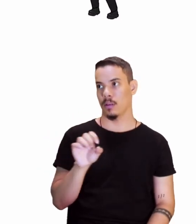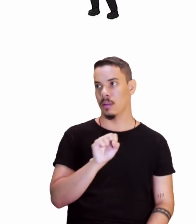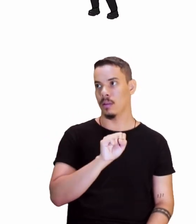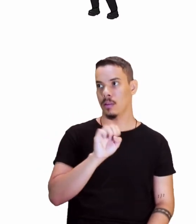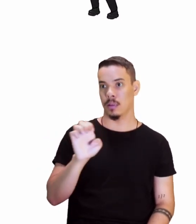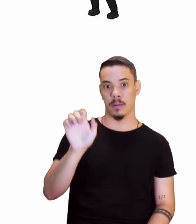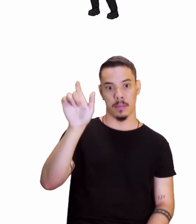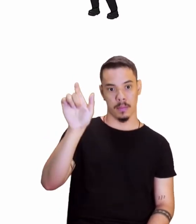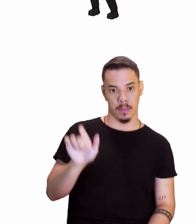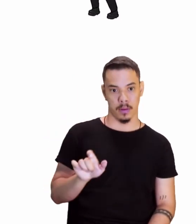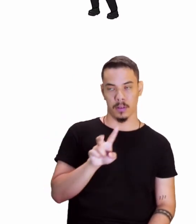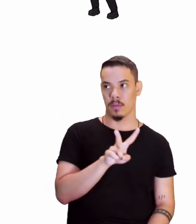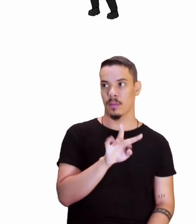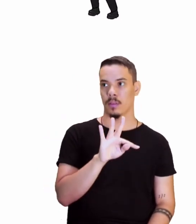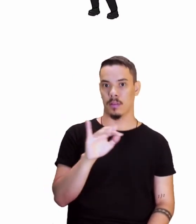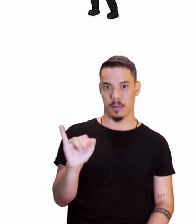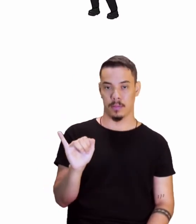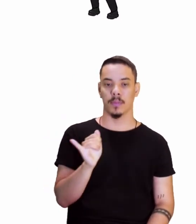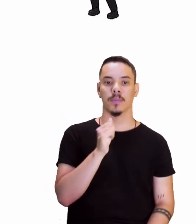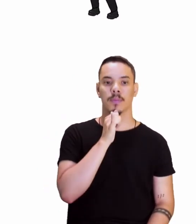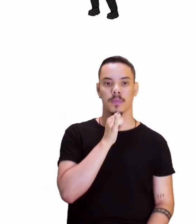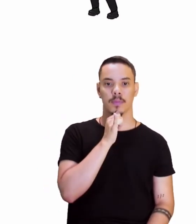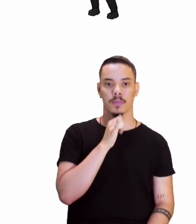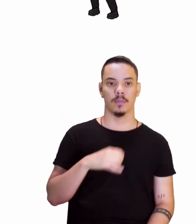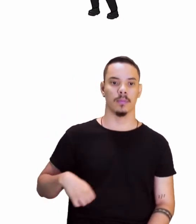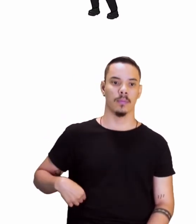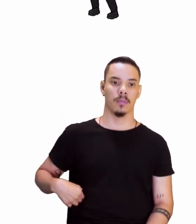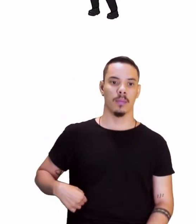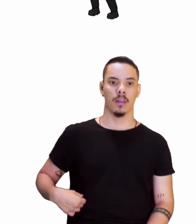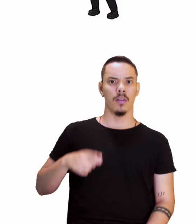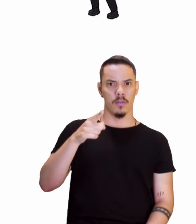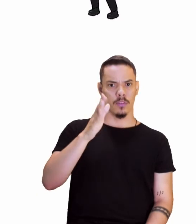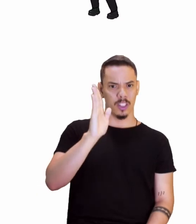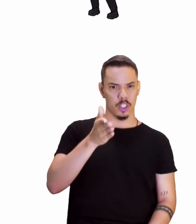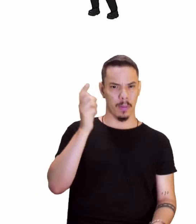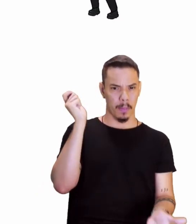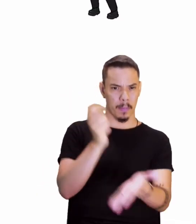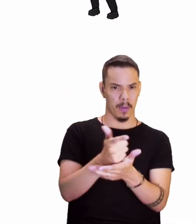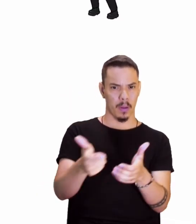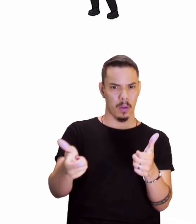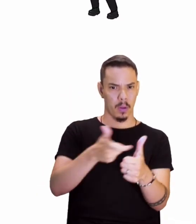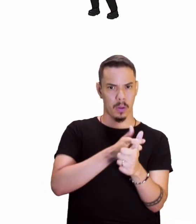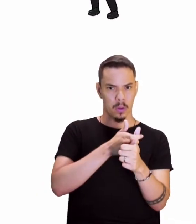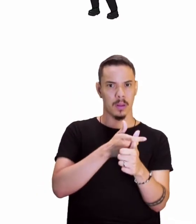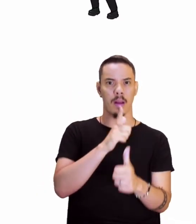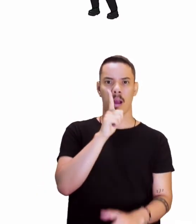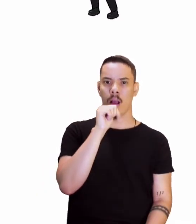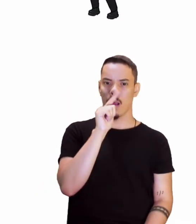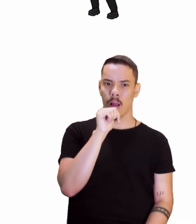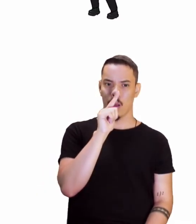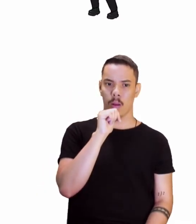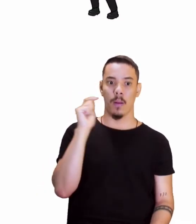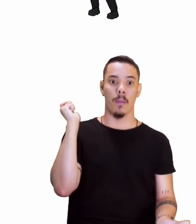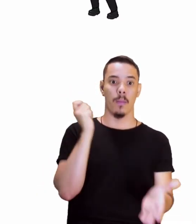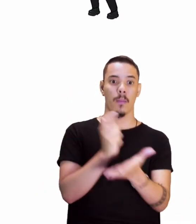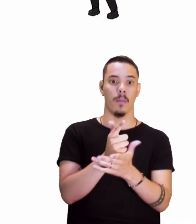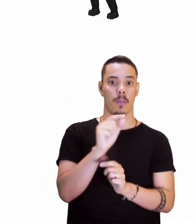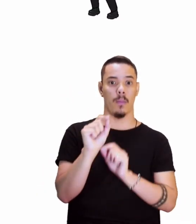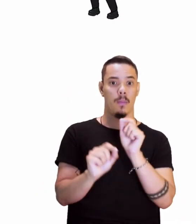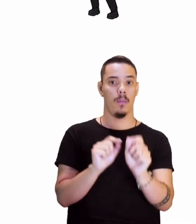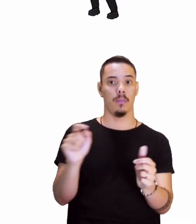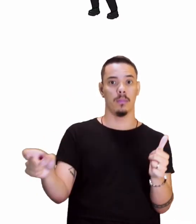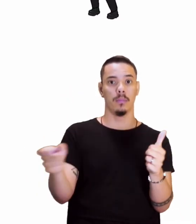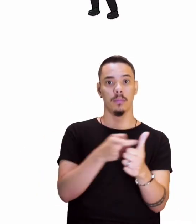pessoa, verbo transitivo indireto. Olha os exemplos. Você já pagou a conta de água? Pagou o quê? A